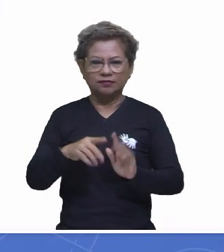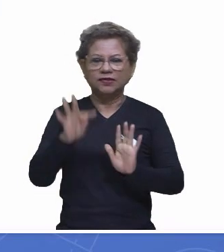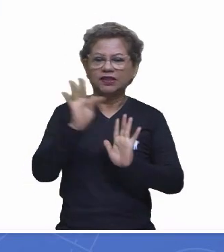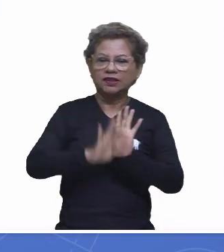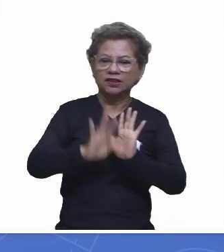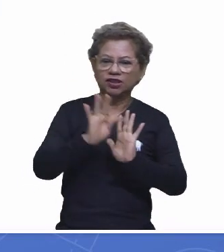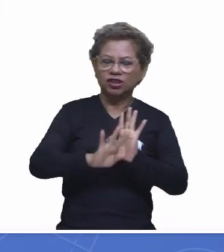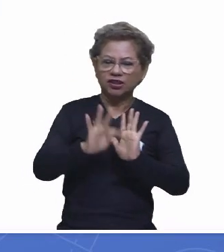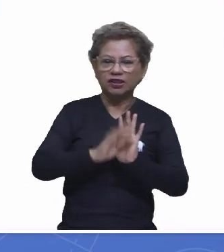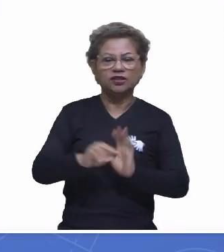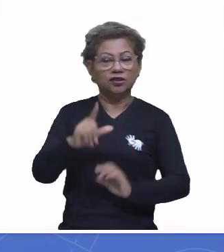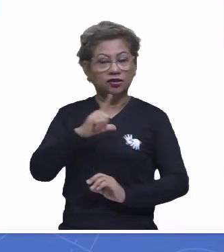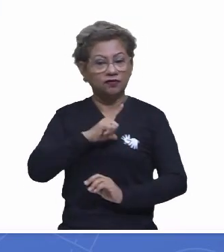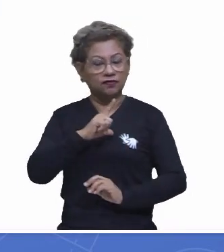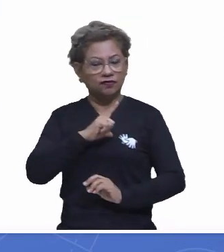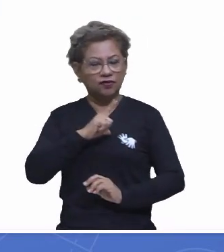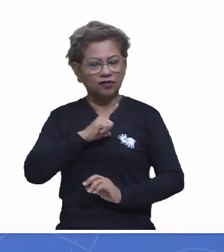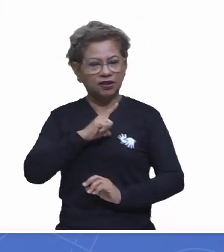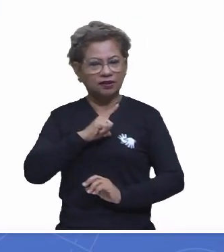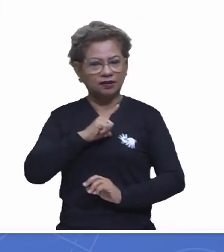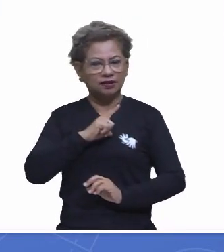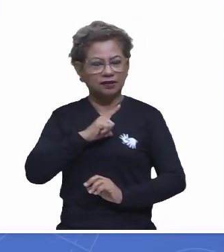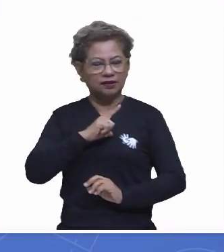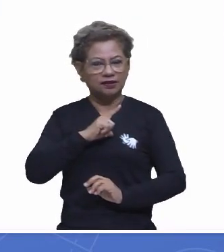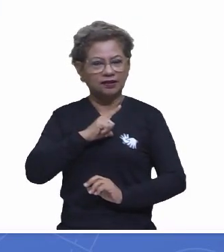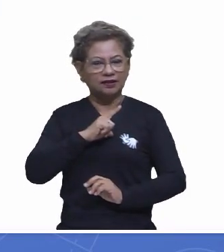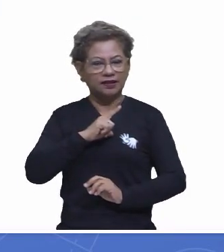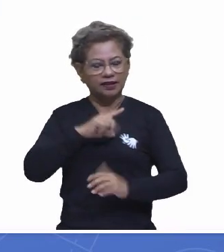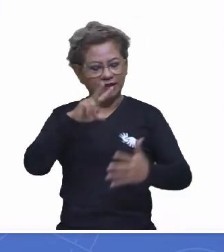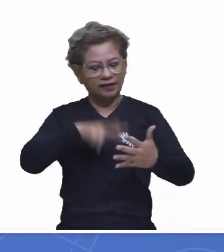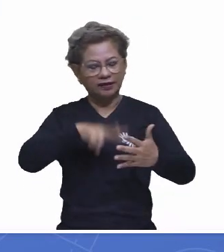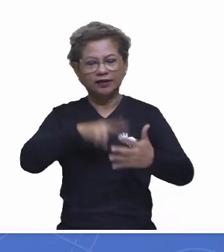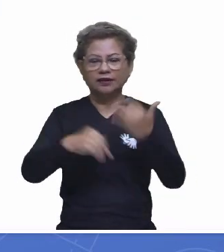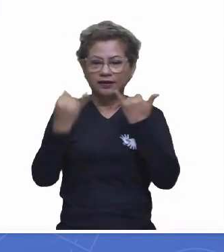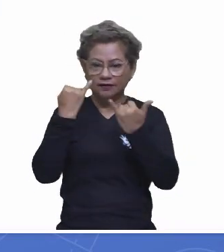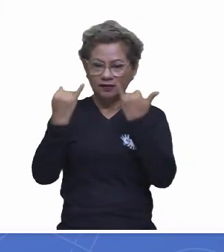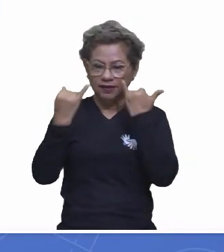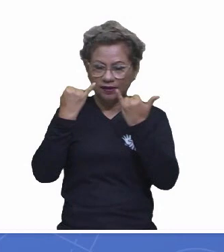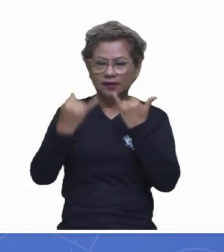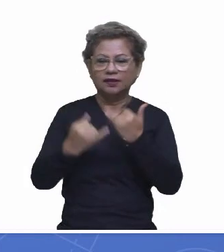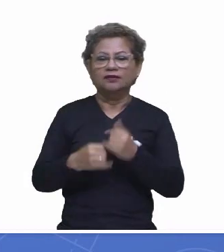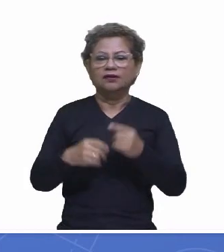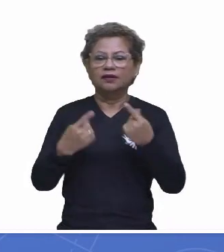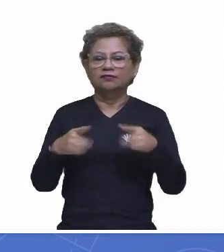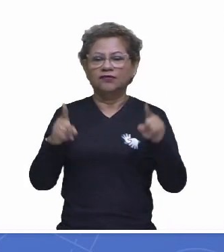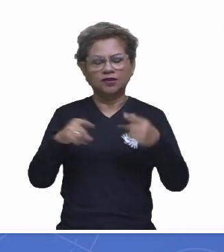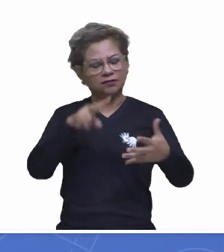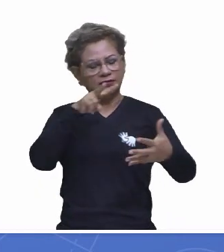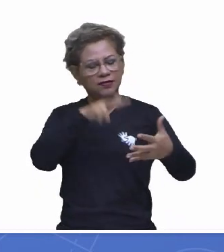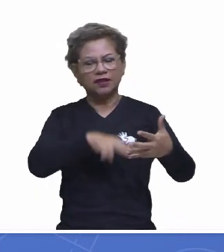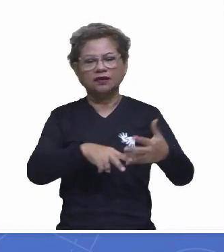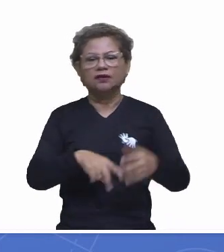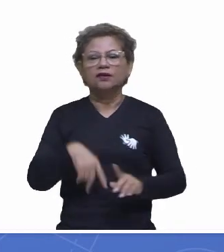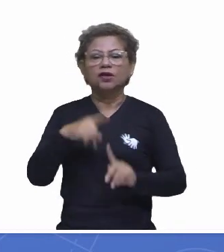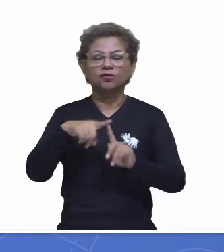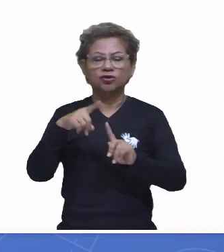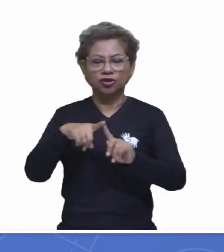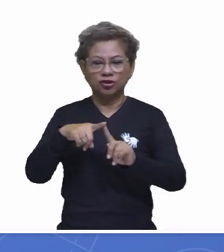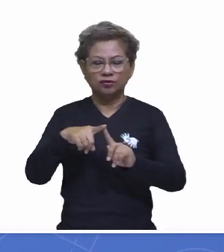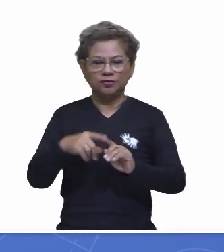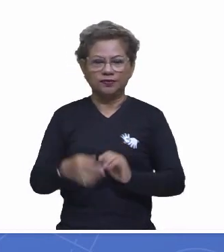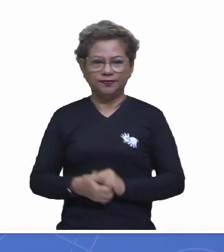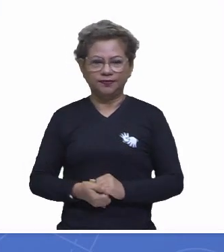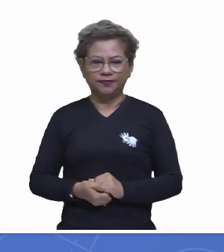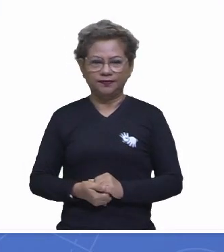de textos eu vou ter aí dentro do texto que nós acabamos de ler, dentro da canção, certo? Que tipologias estarão presentes lá? E